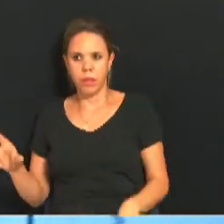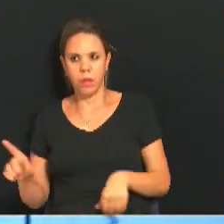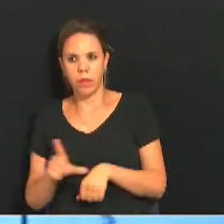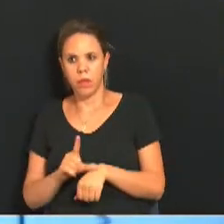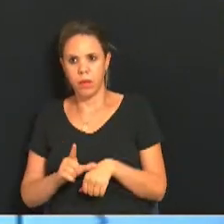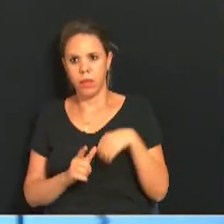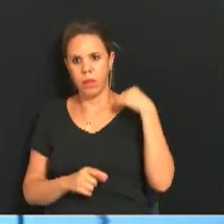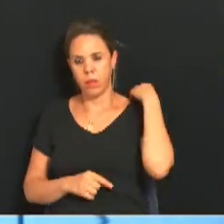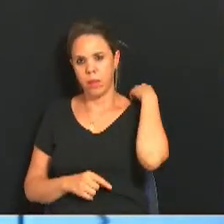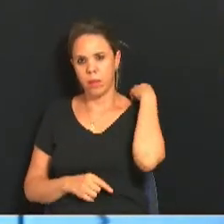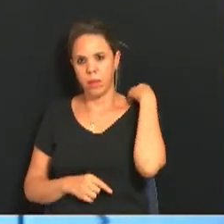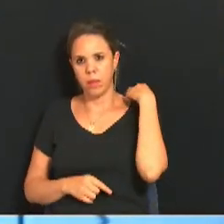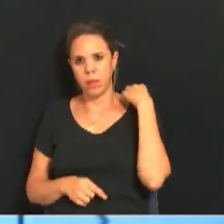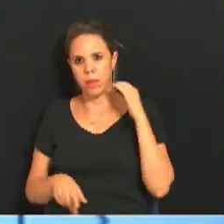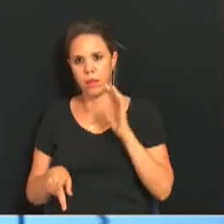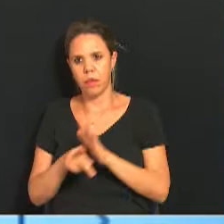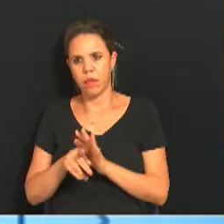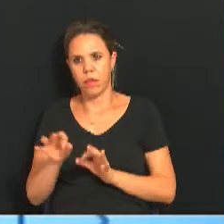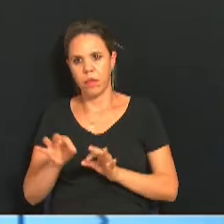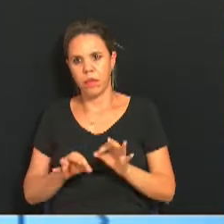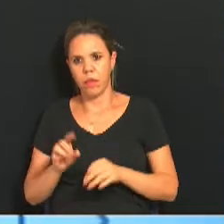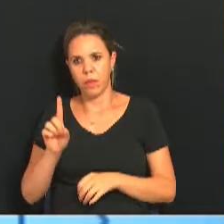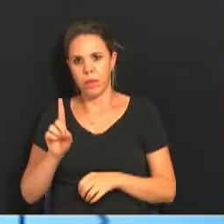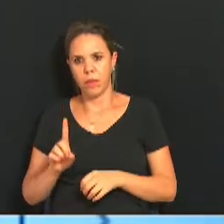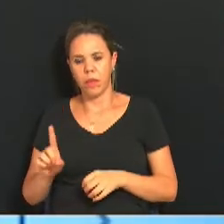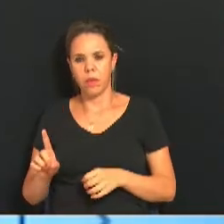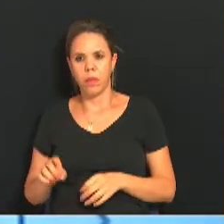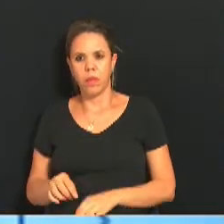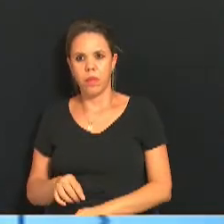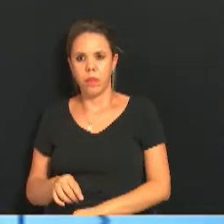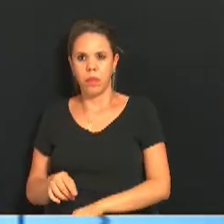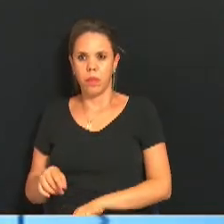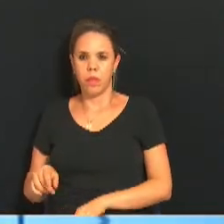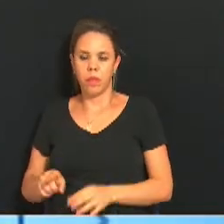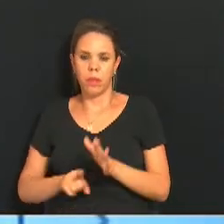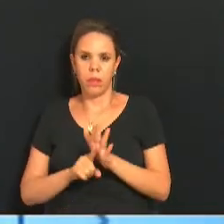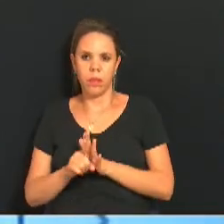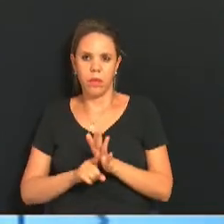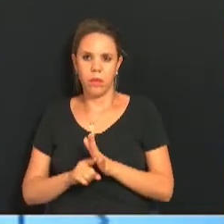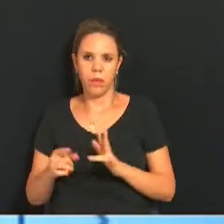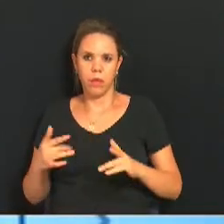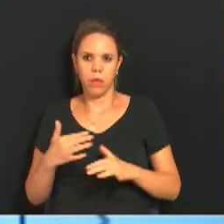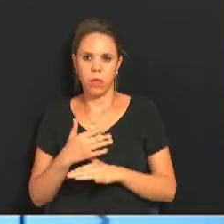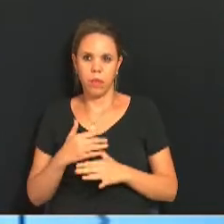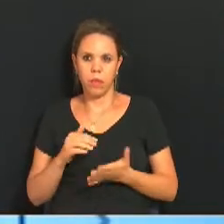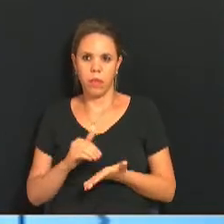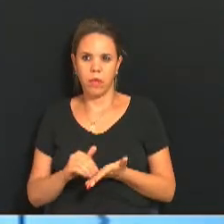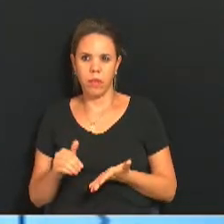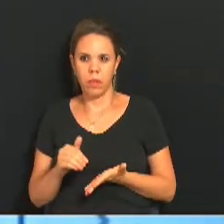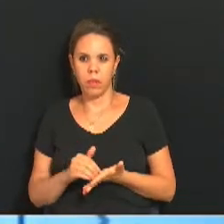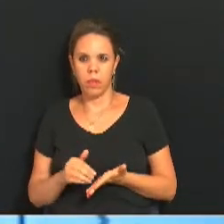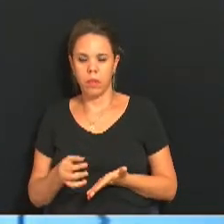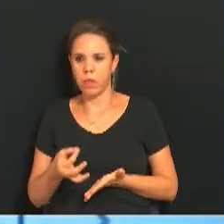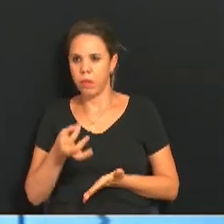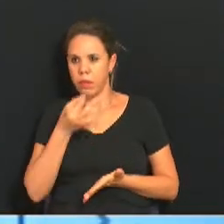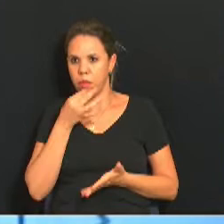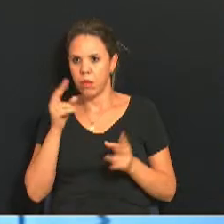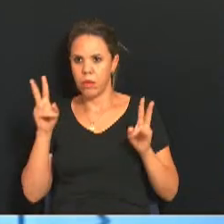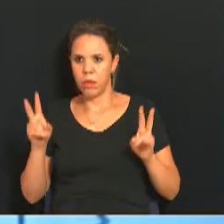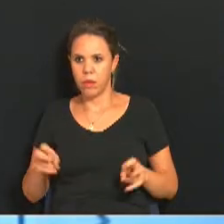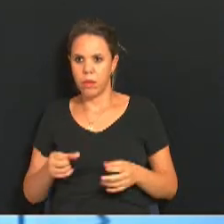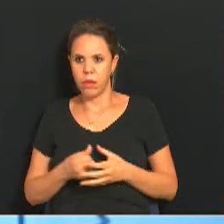urbanística também essa consulta foi feita a secretaria de planejamento para que houvesse manifestação em relação